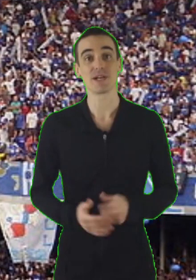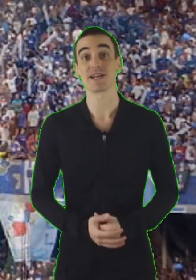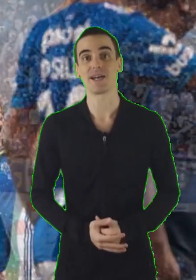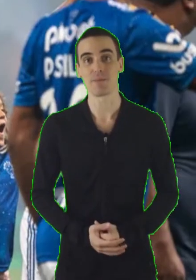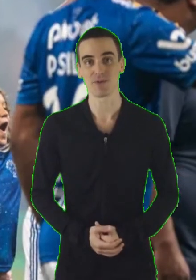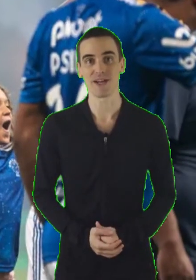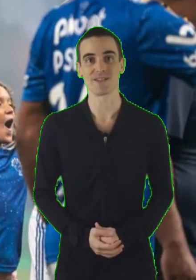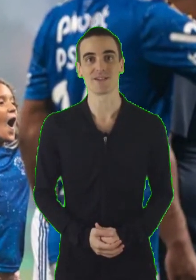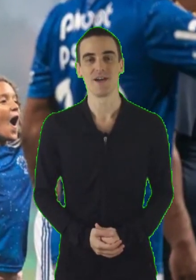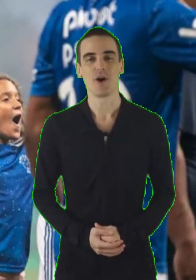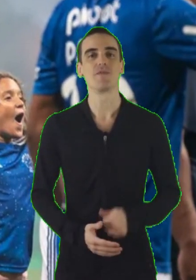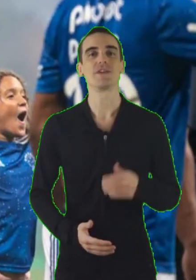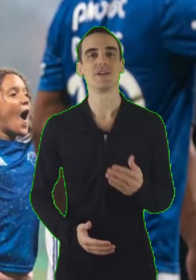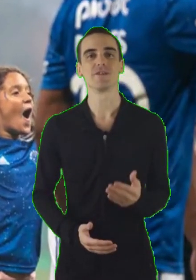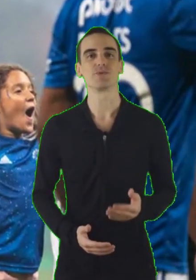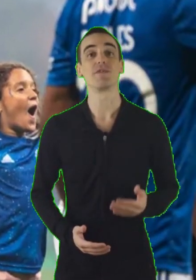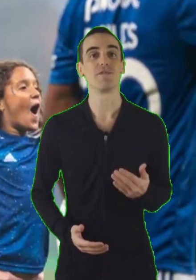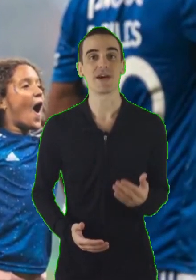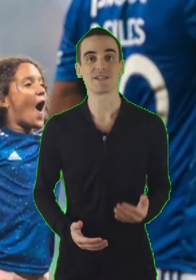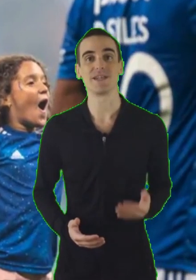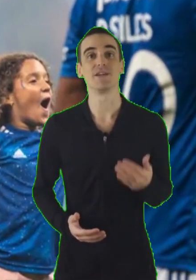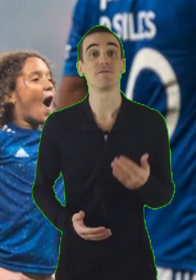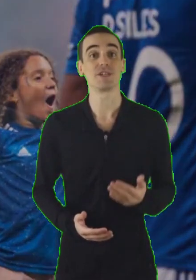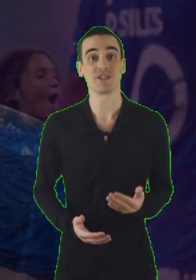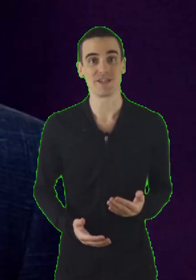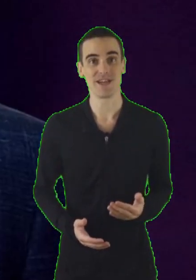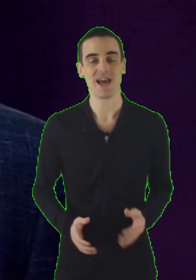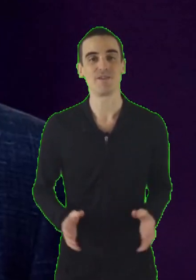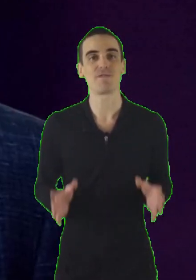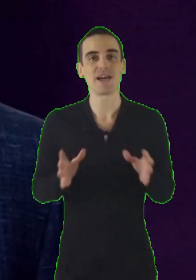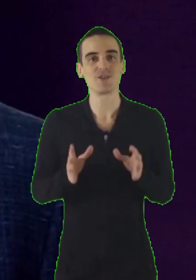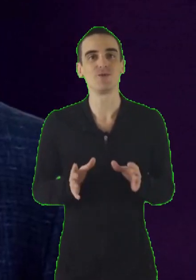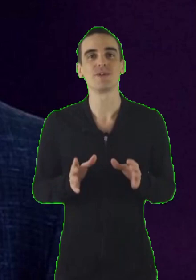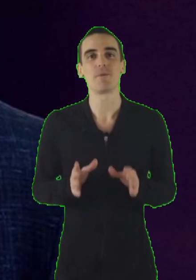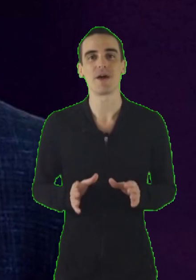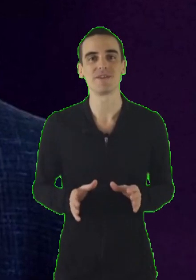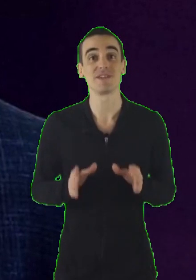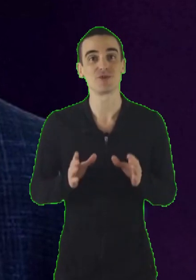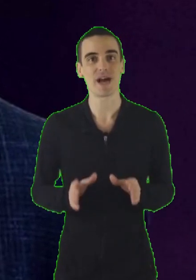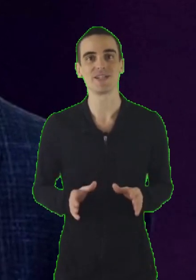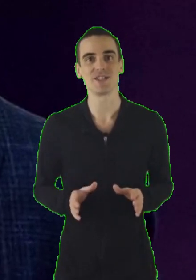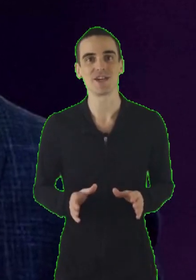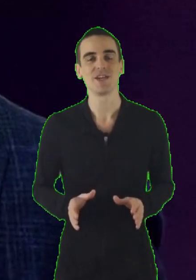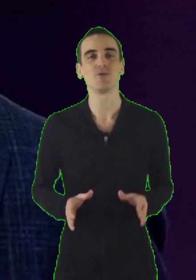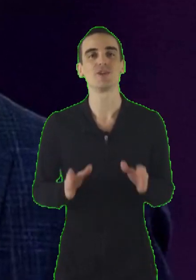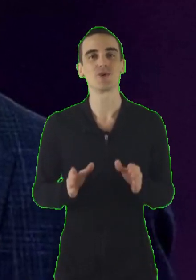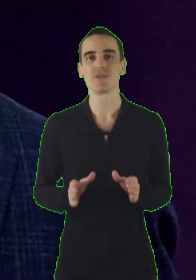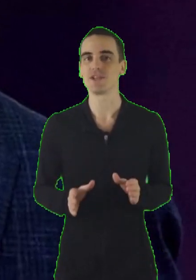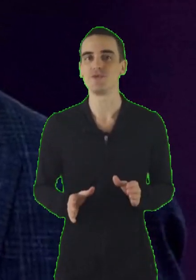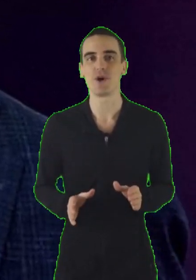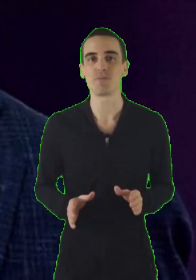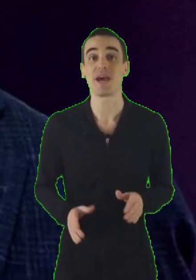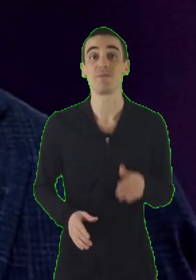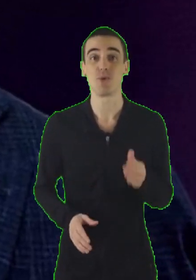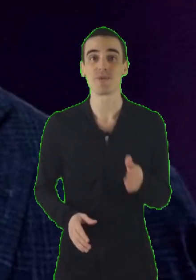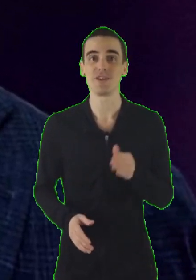mão. Garantido na Série A no ano que vem, já fechou com alguns nomes e busca fechar com outros nomes ainda. Mesmo que a